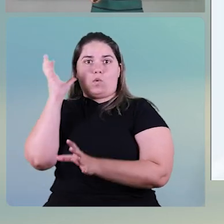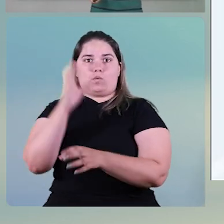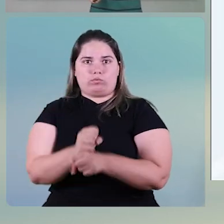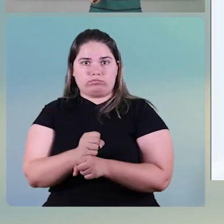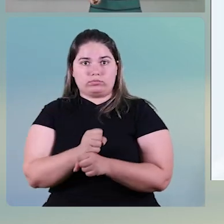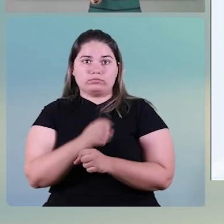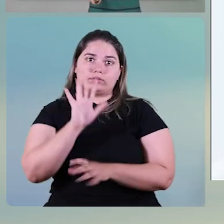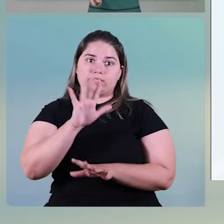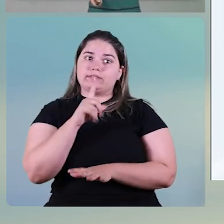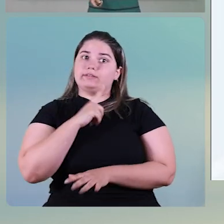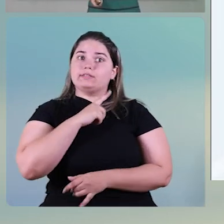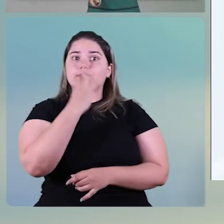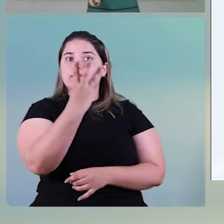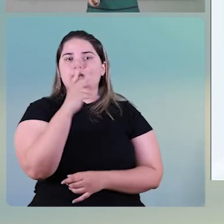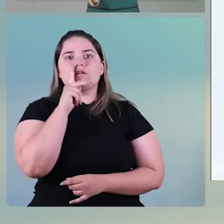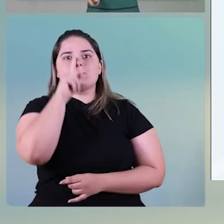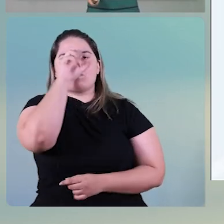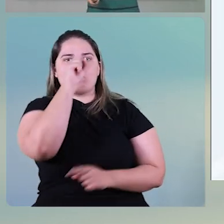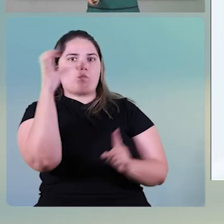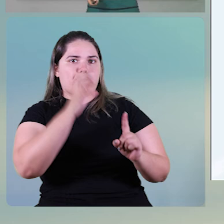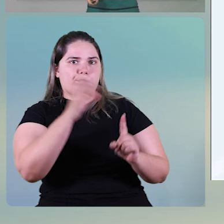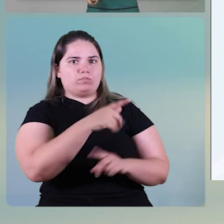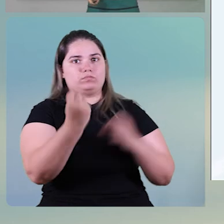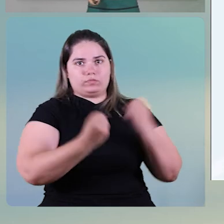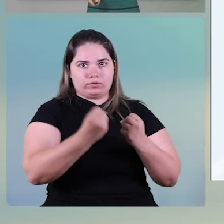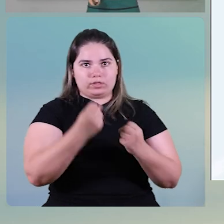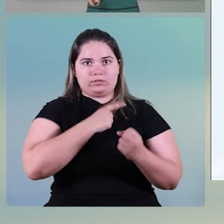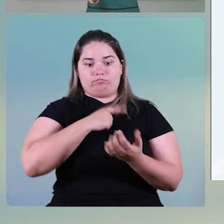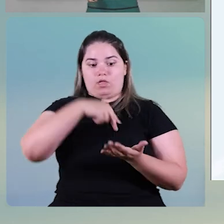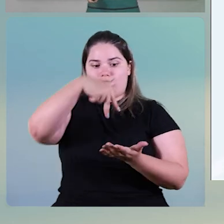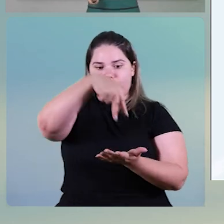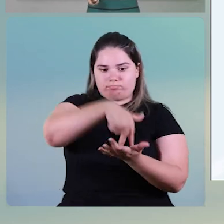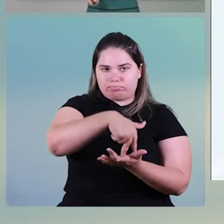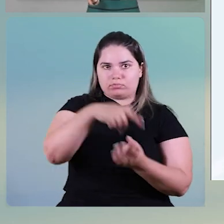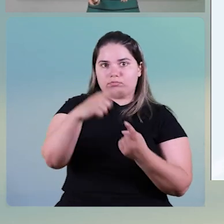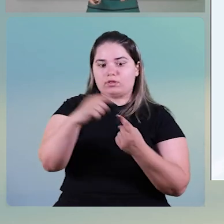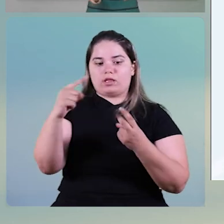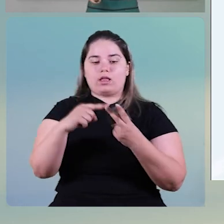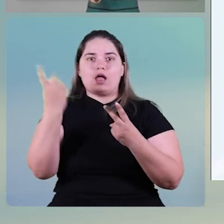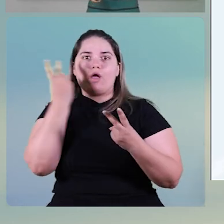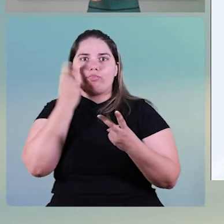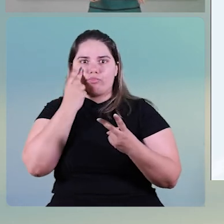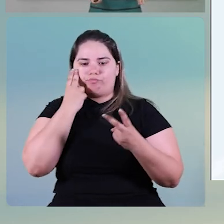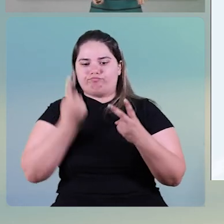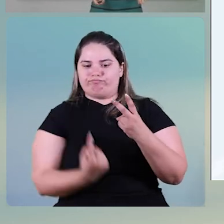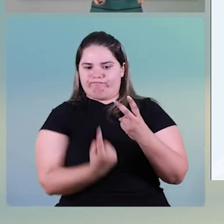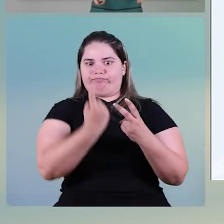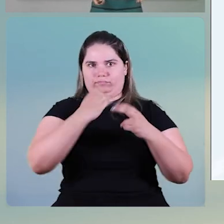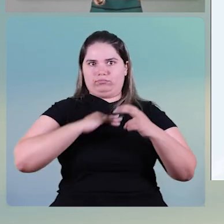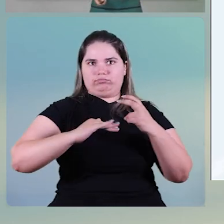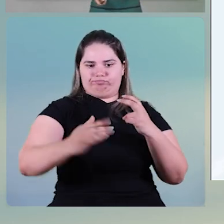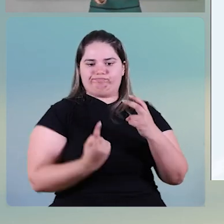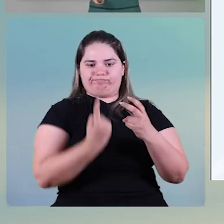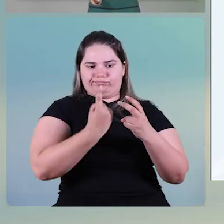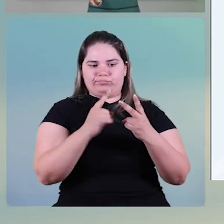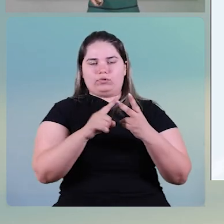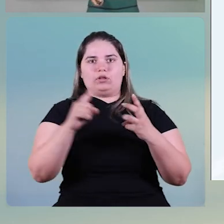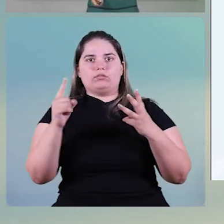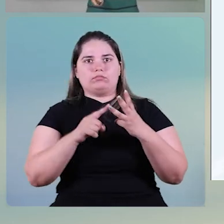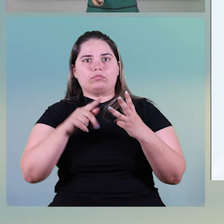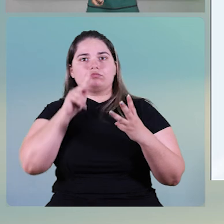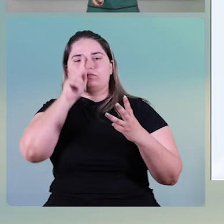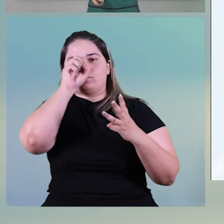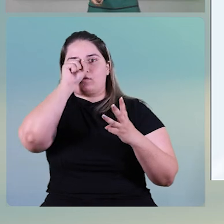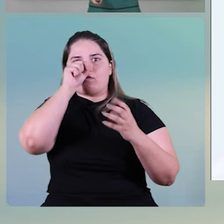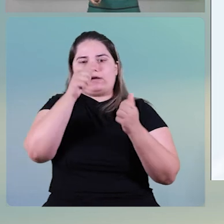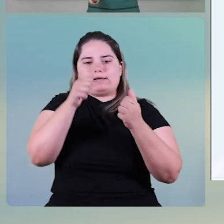tem 3 forças agindo no carro. O peso, a normal, que é exercida pelo asfalto, e a força de atrito,